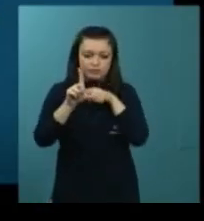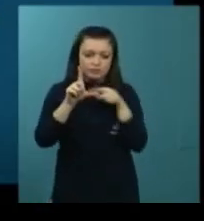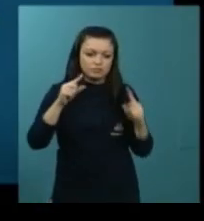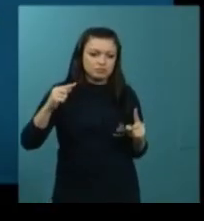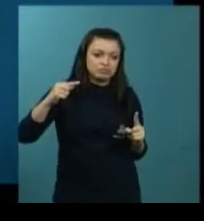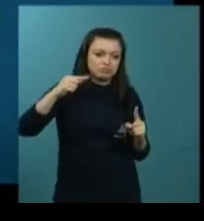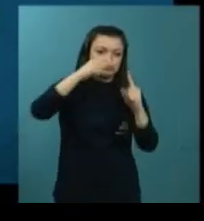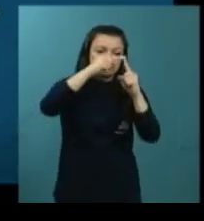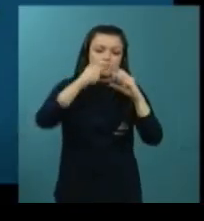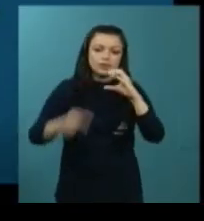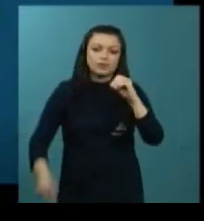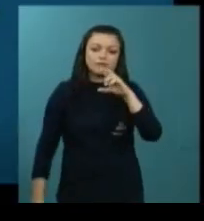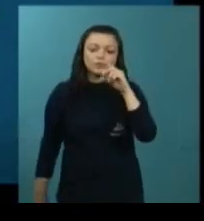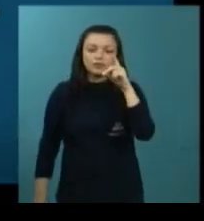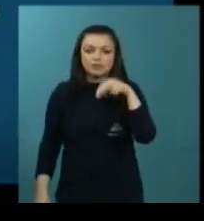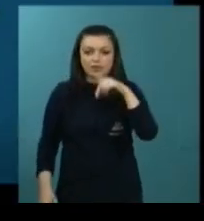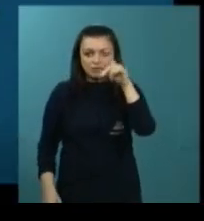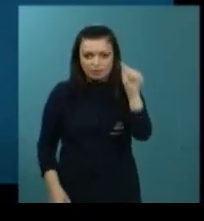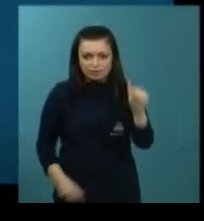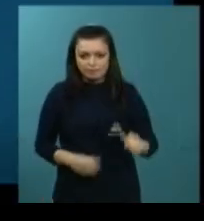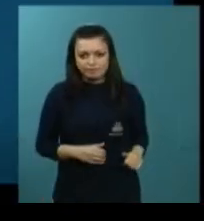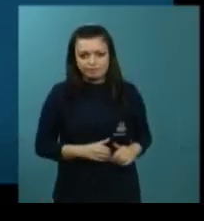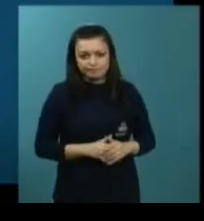de um ponto.